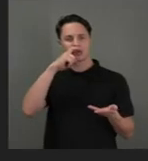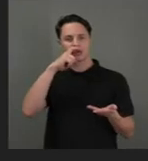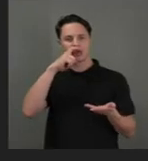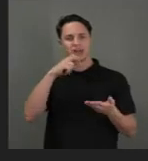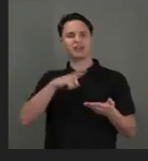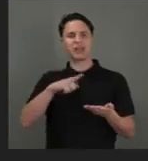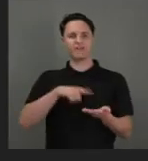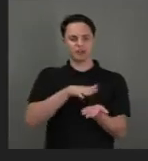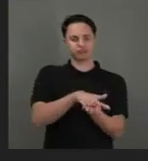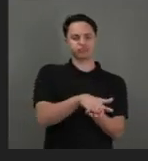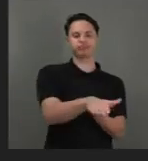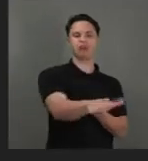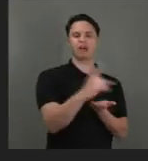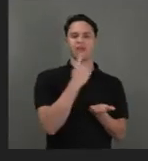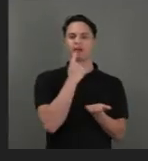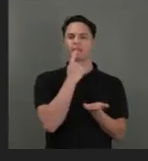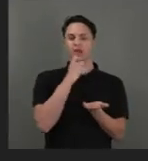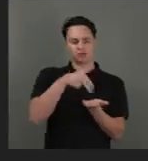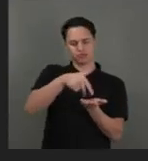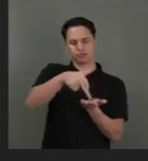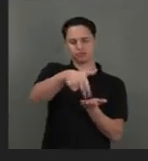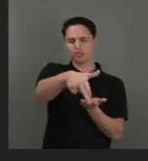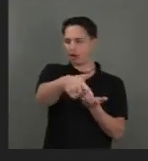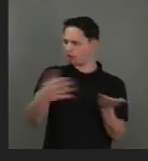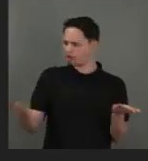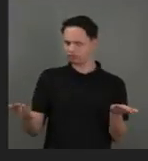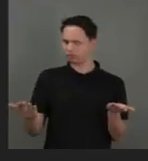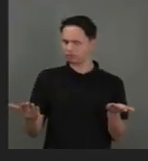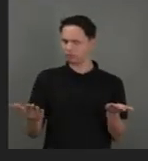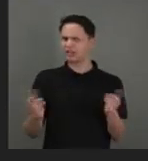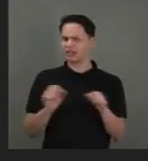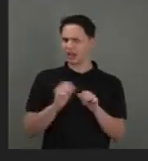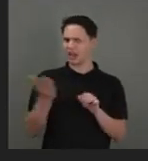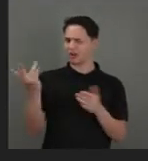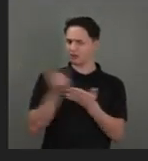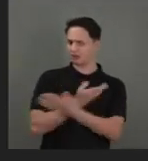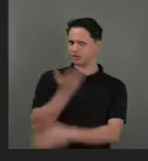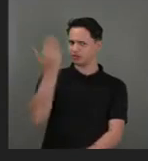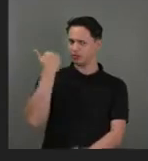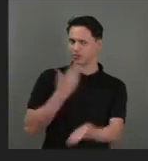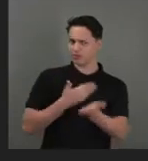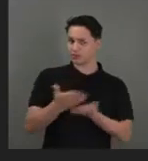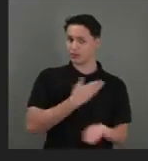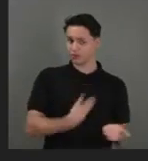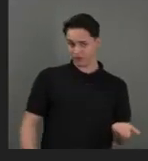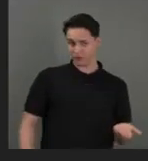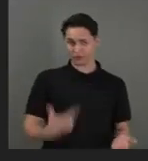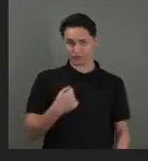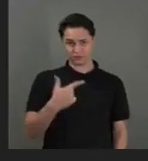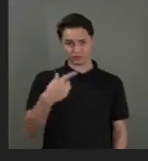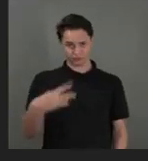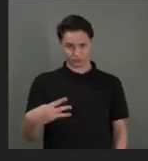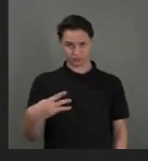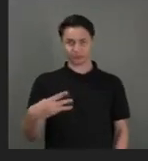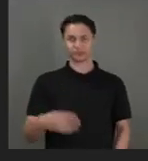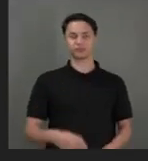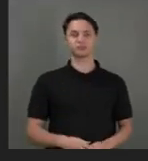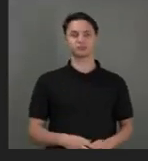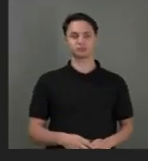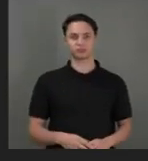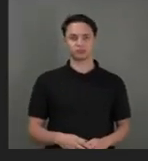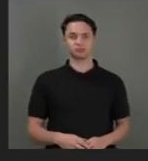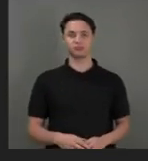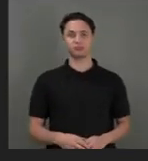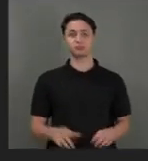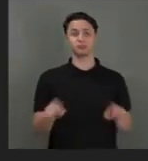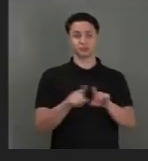ditador logo nos primeiros meses do governo Lula. Foi isso que o Lula fez no início do seu governo. Maria Corina, a